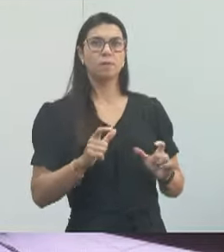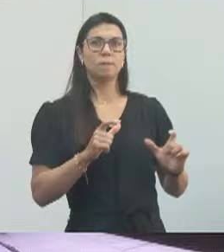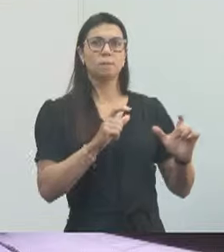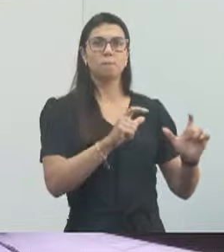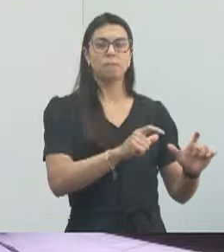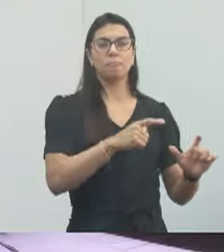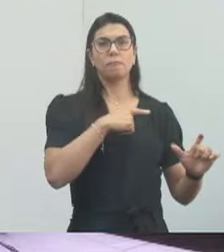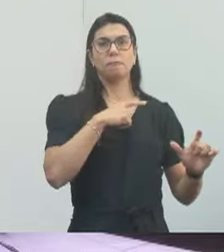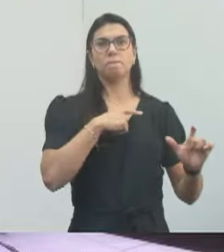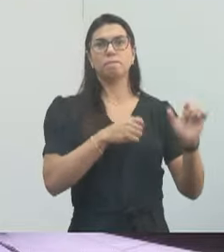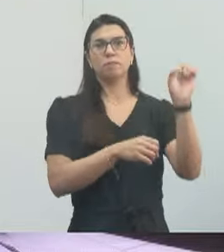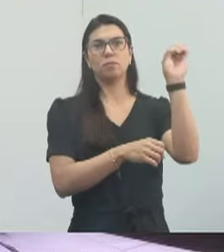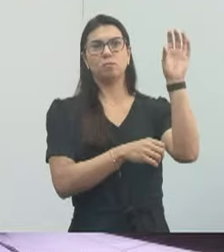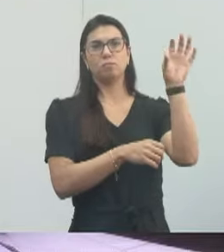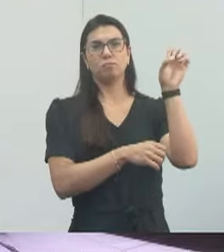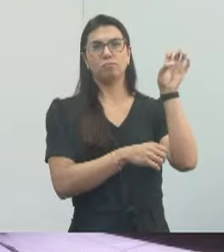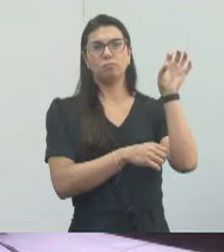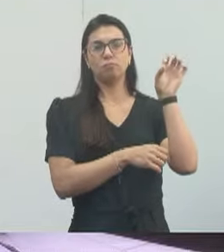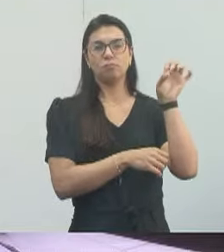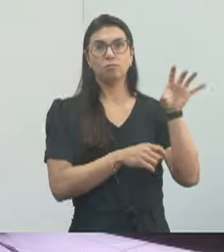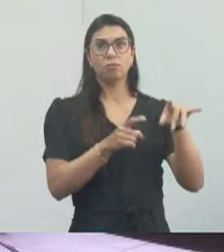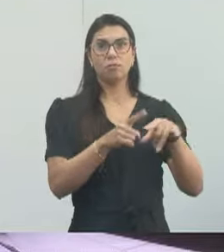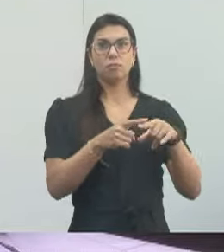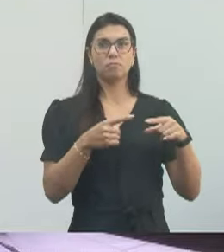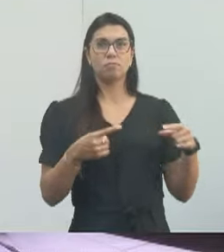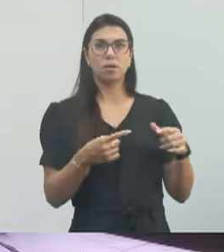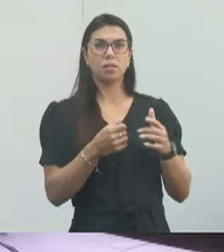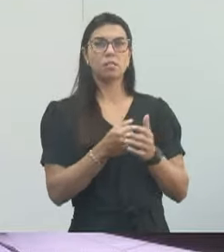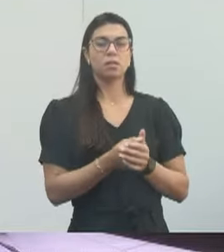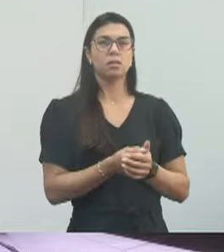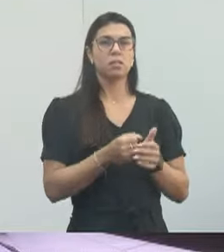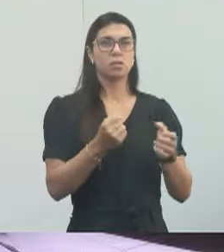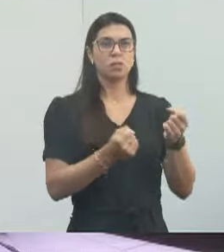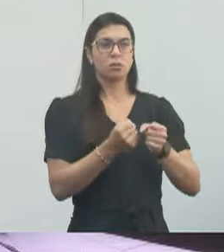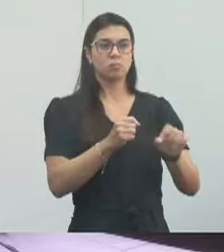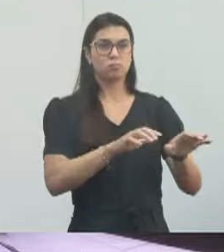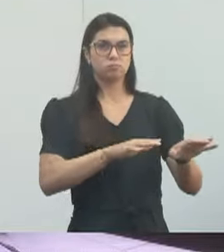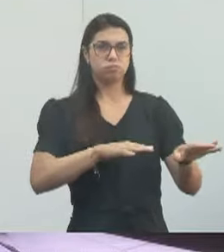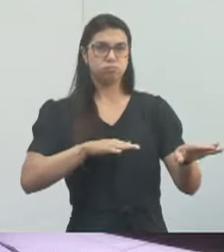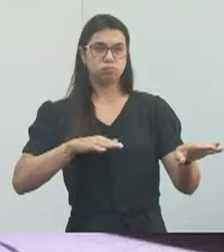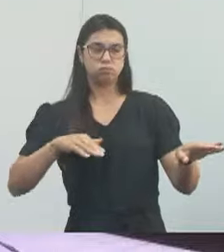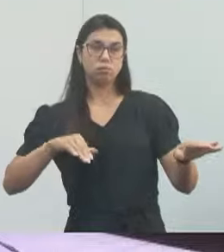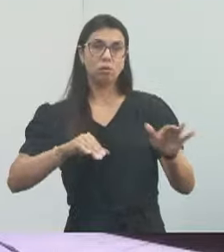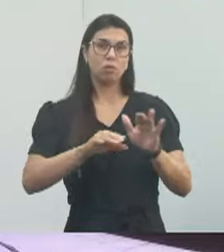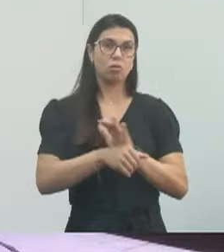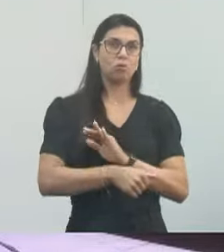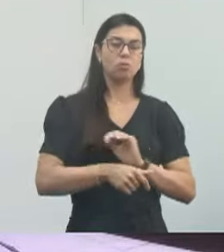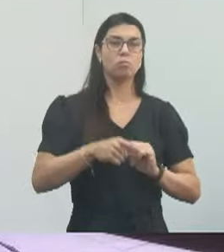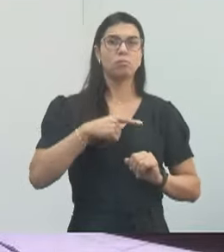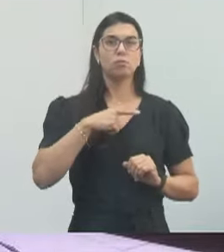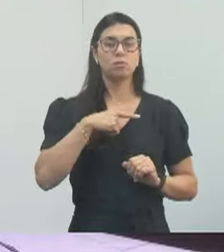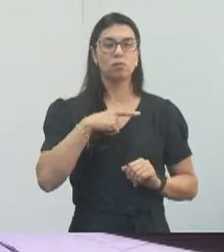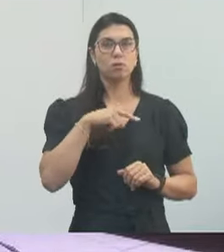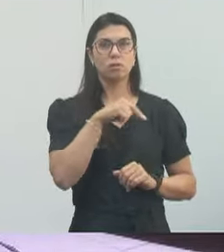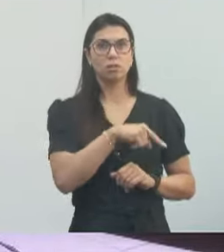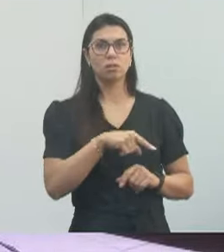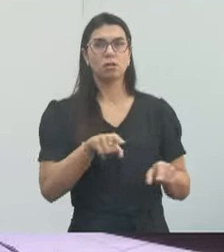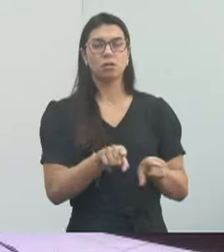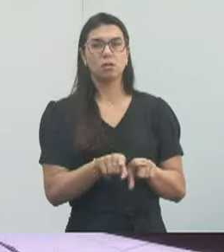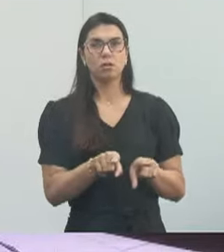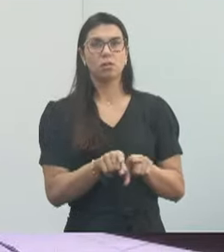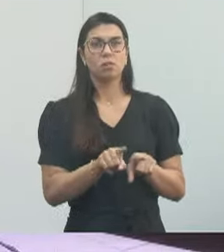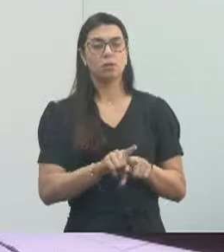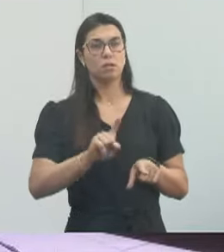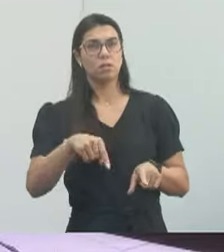o semáforo né E como congestiona bastante né tá saindo assalto Enfim tudo mais já tem um pedido aí também para depois das 10